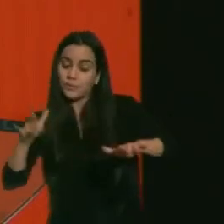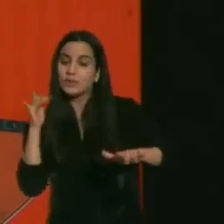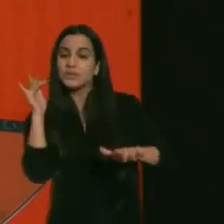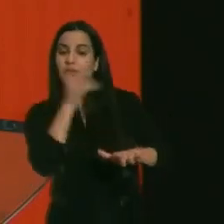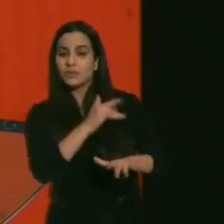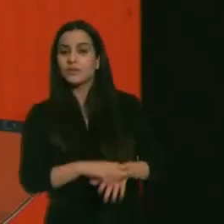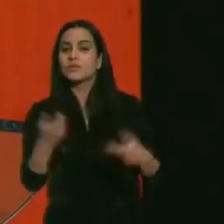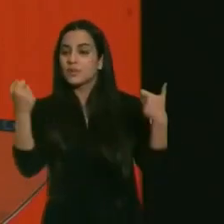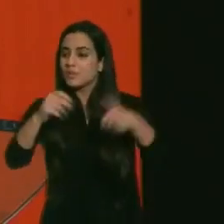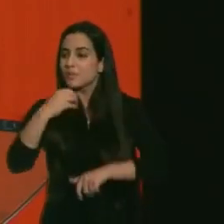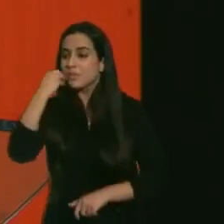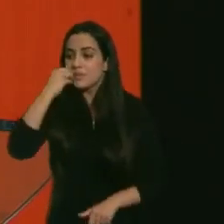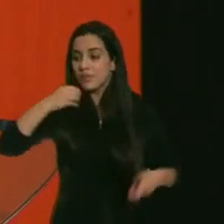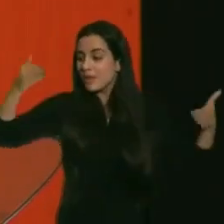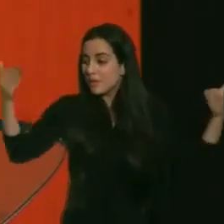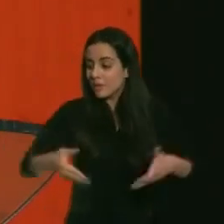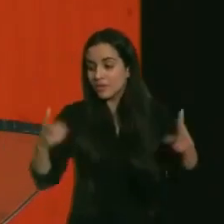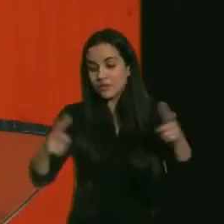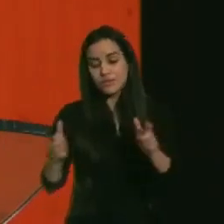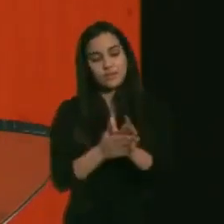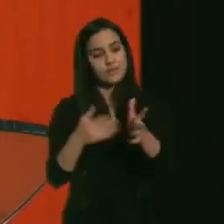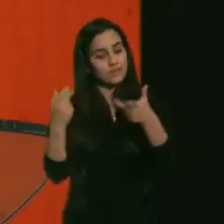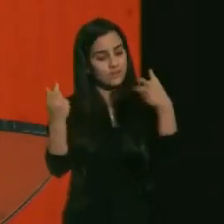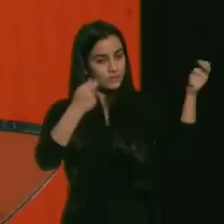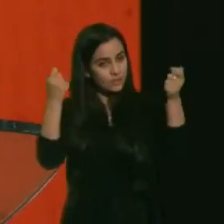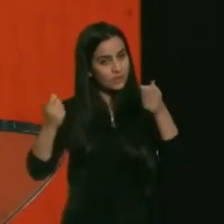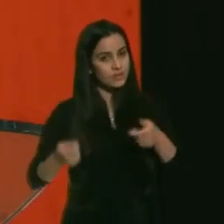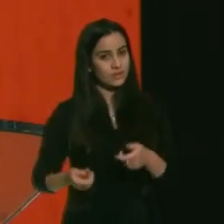pode prová-lo hoje neste lugar, aleluia!